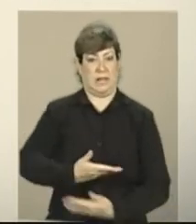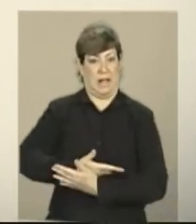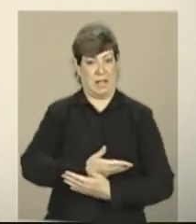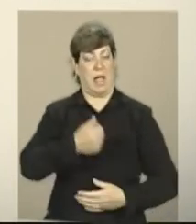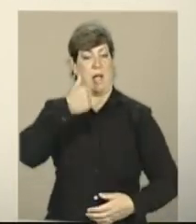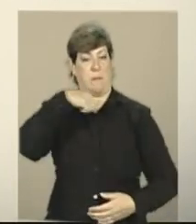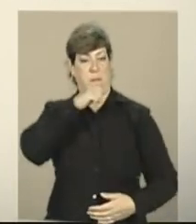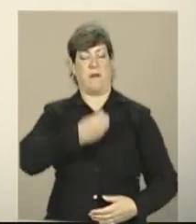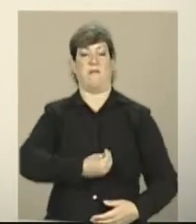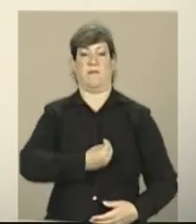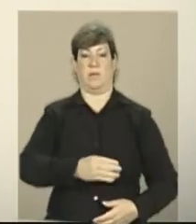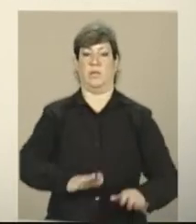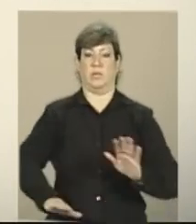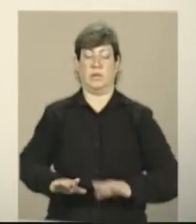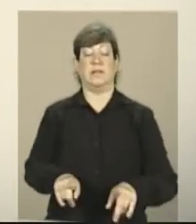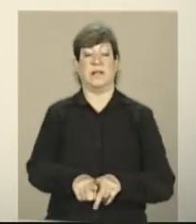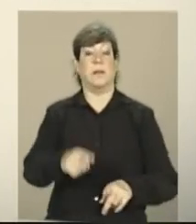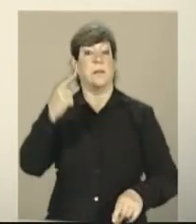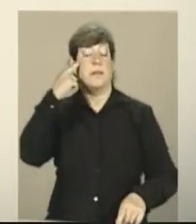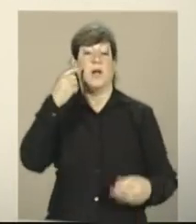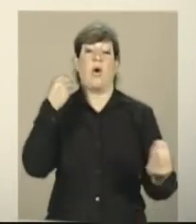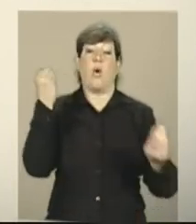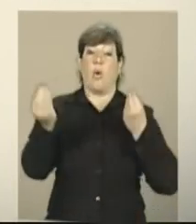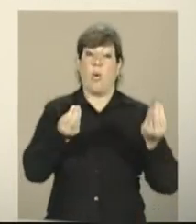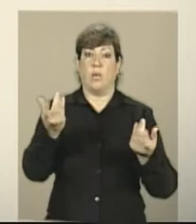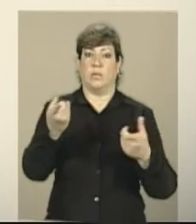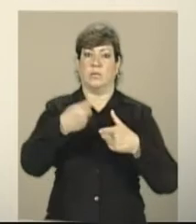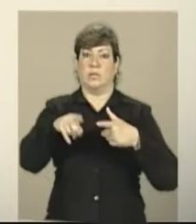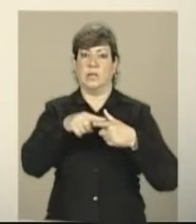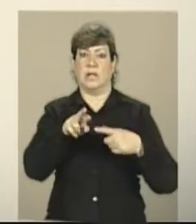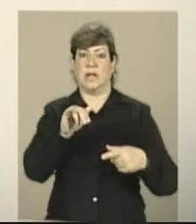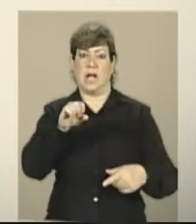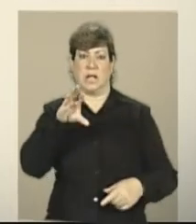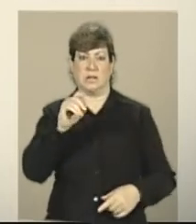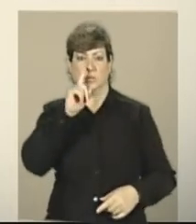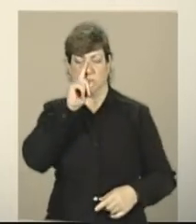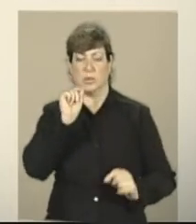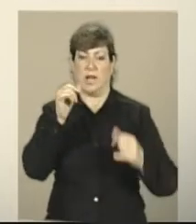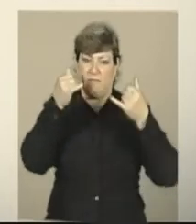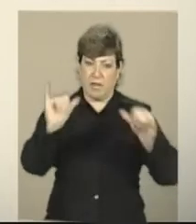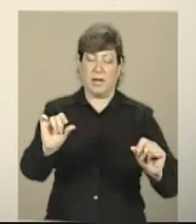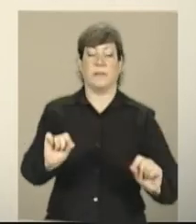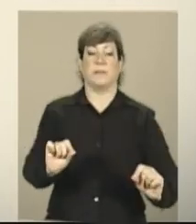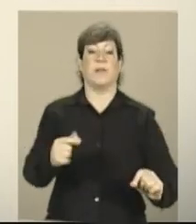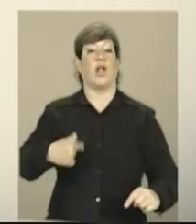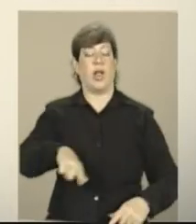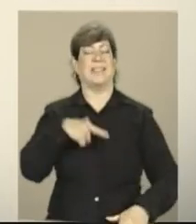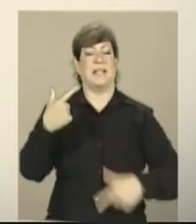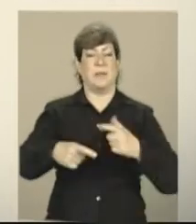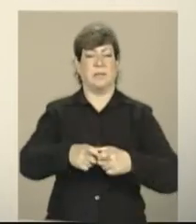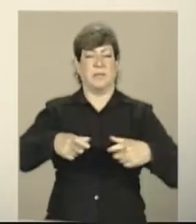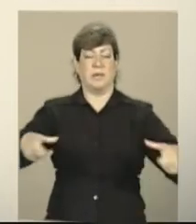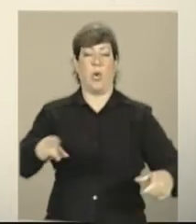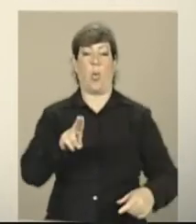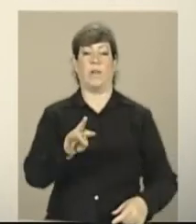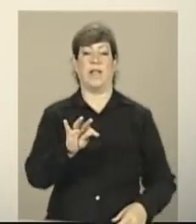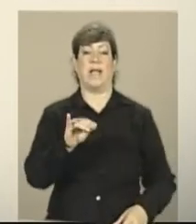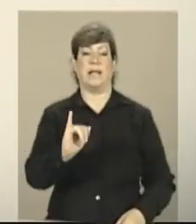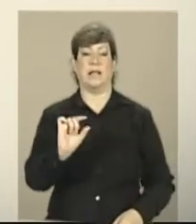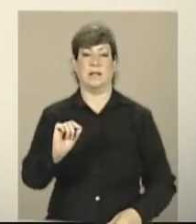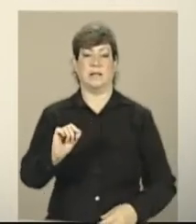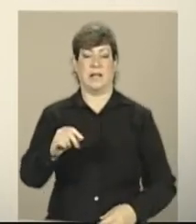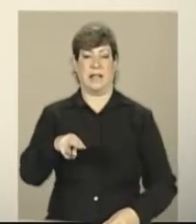também pensando Luciano em situações de maior risco nós estamos trabalhando para expandir as utis neonatais